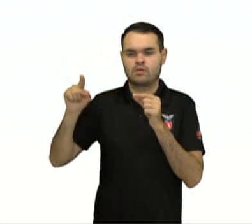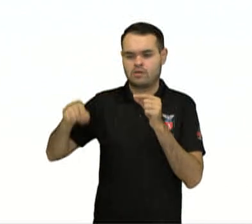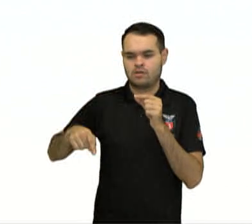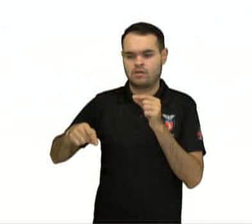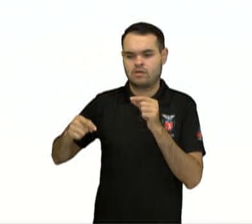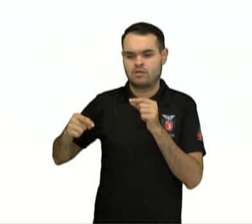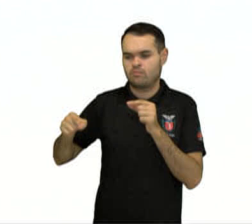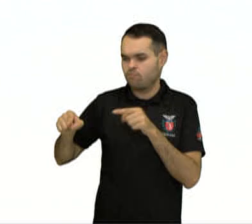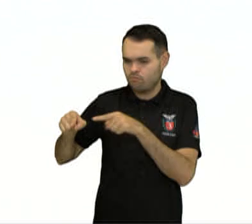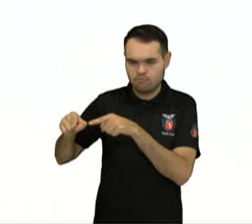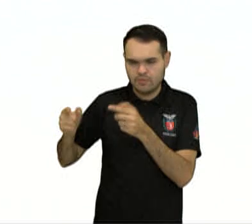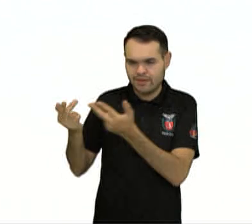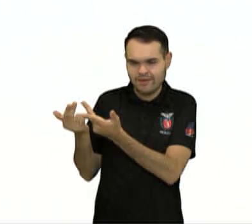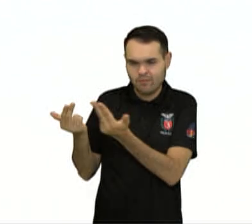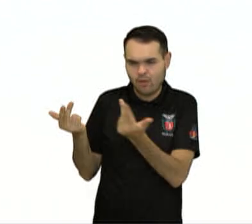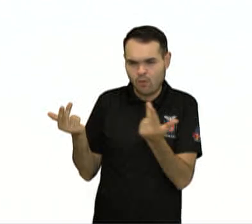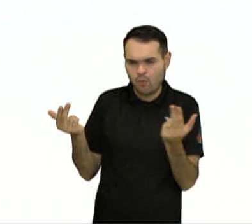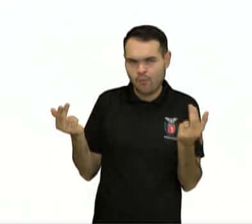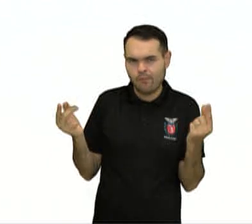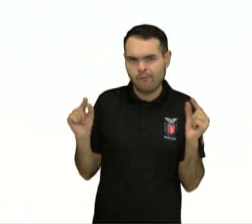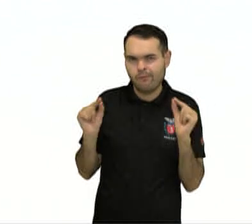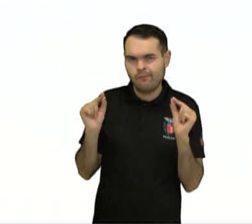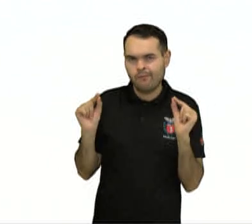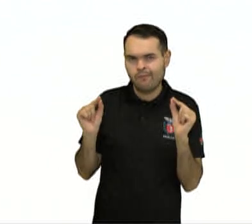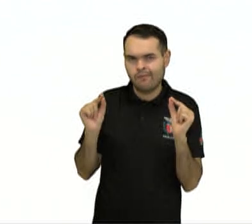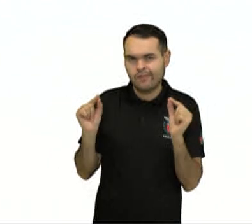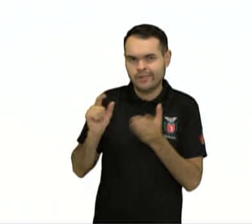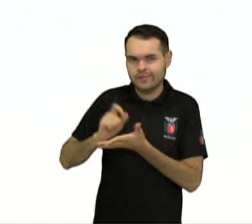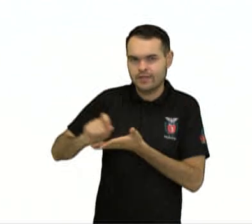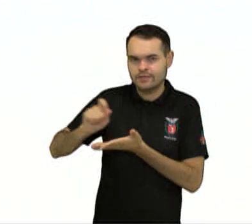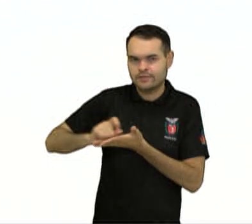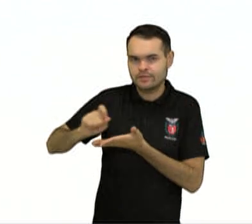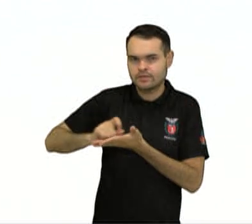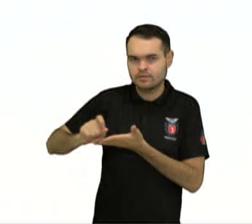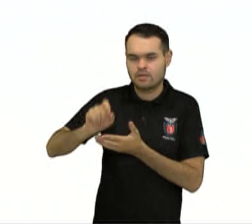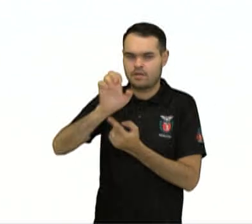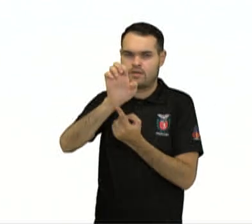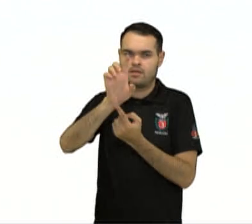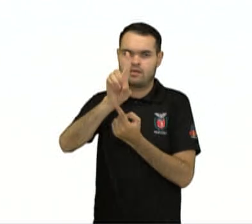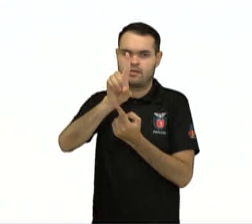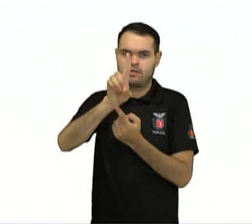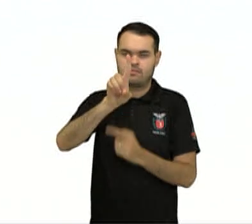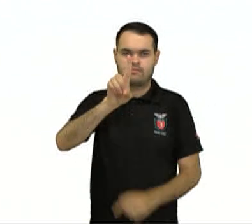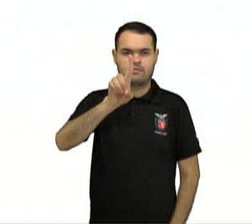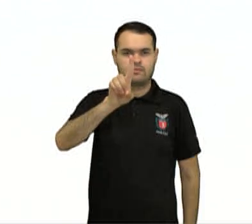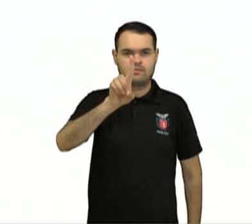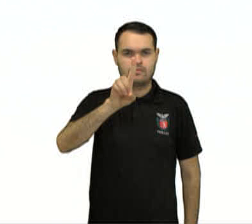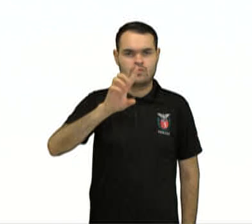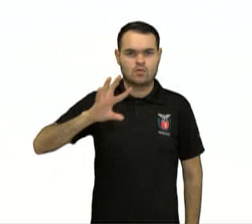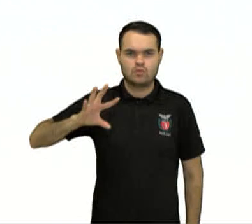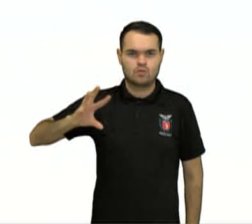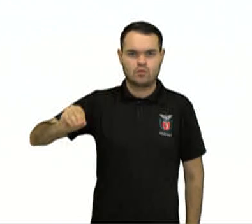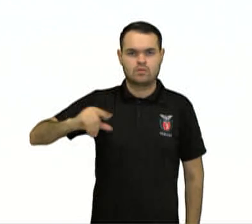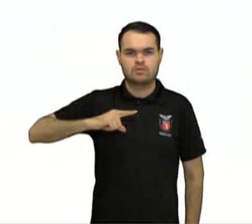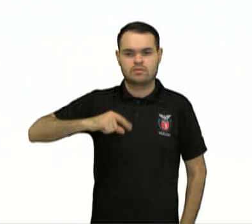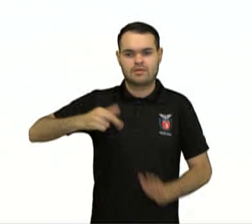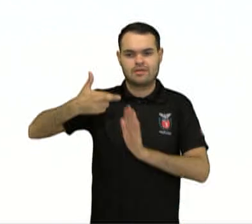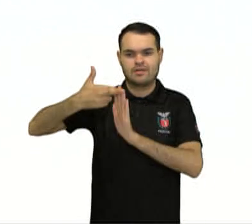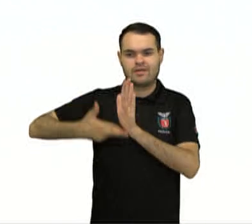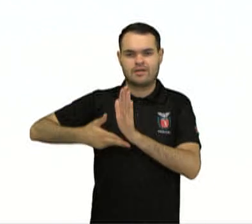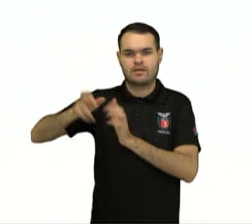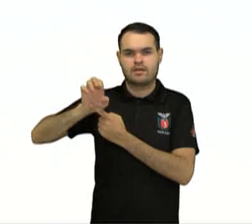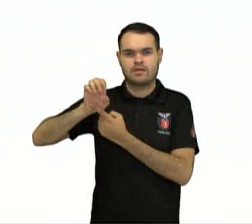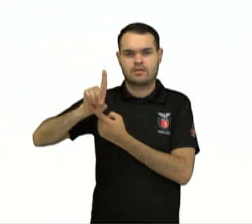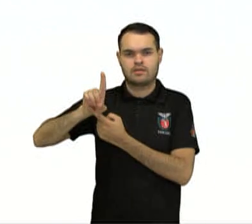comum? Igualzinho na escrita ali deles. O ED. Repara, todos eles têm o ED.